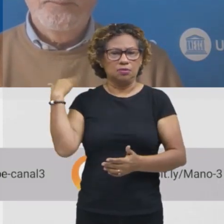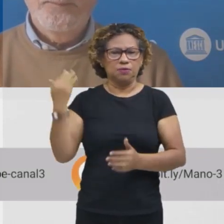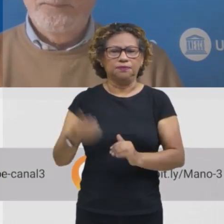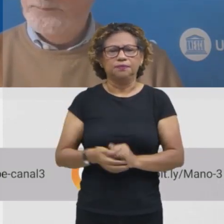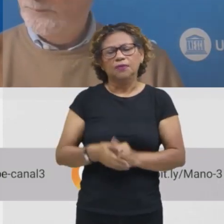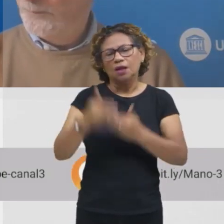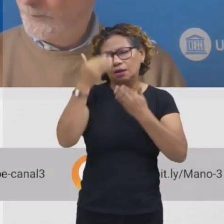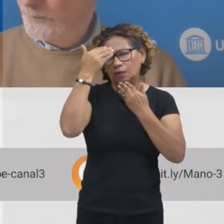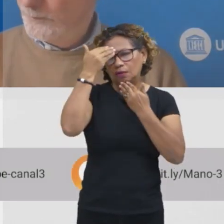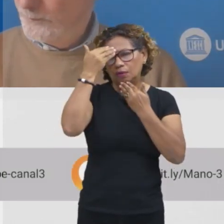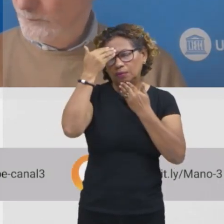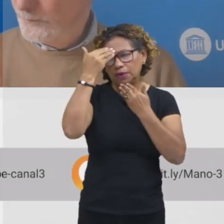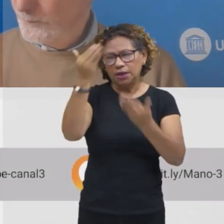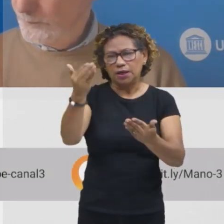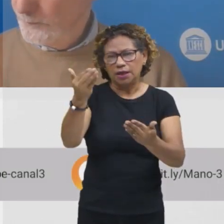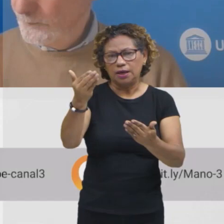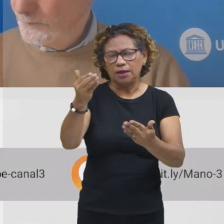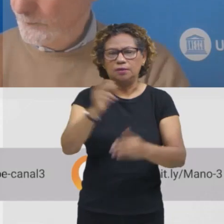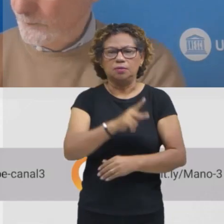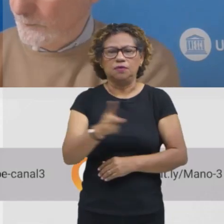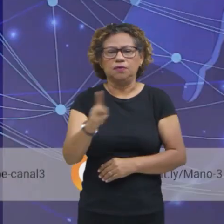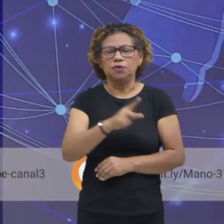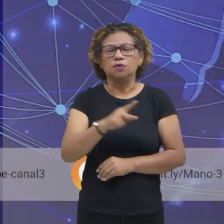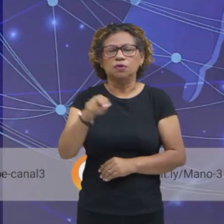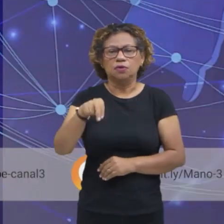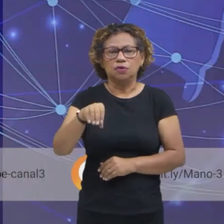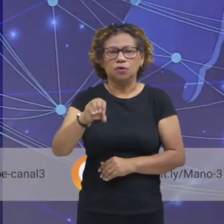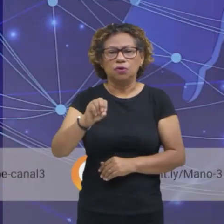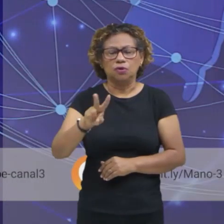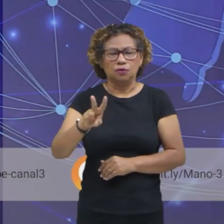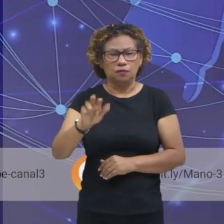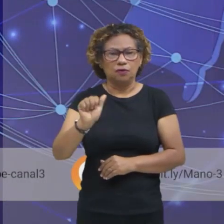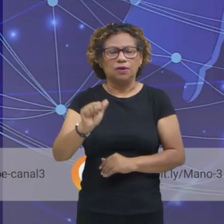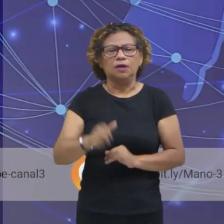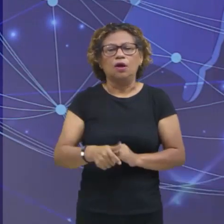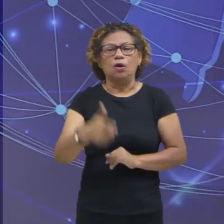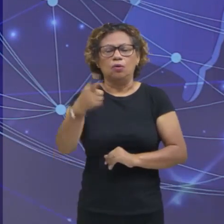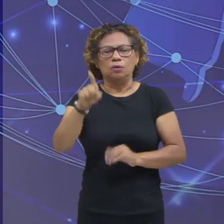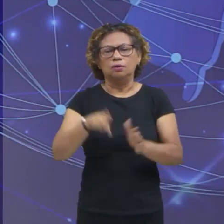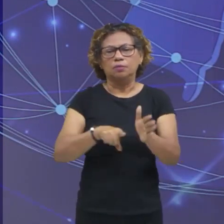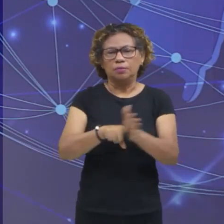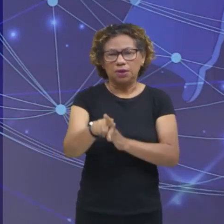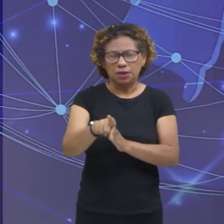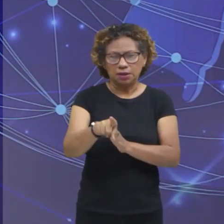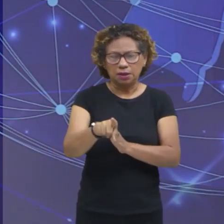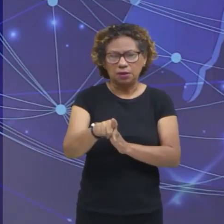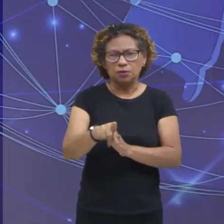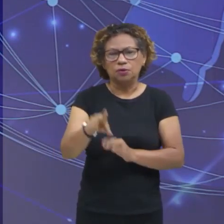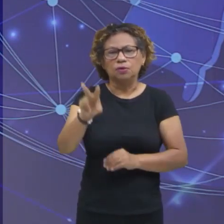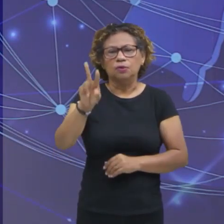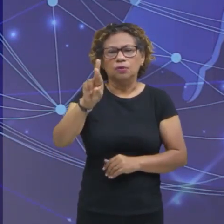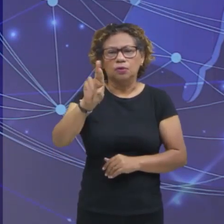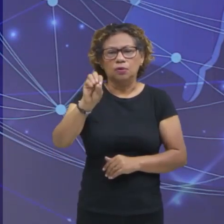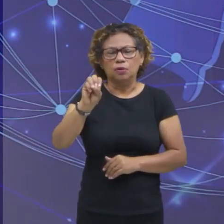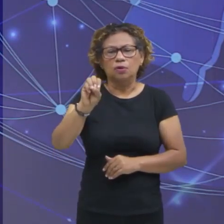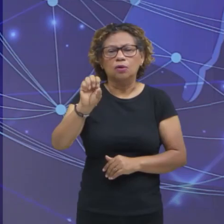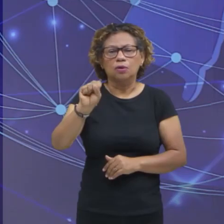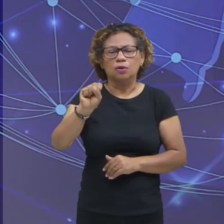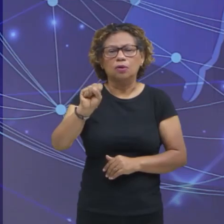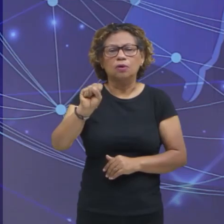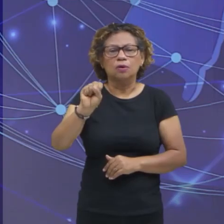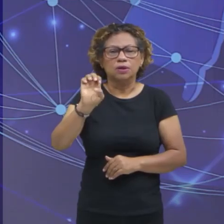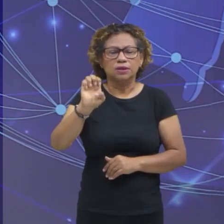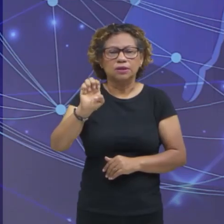Obrigada, professor Nova. Nós temos uma outra pergunta que veio, é do professor Rosenildo Silva. Ele é professor de